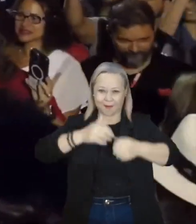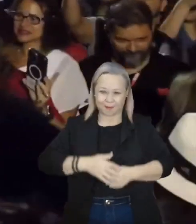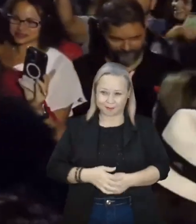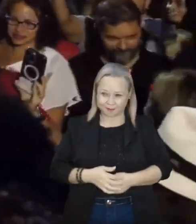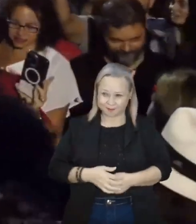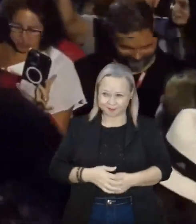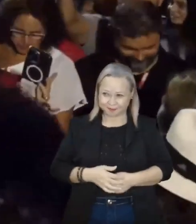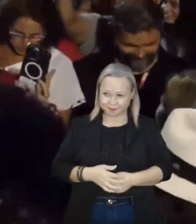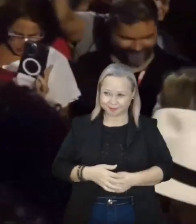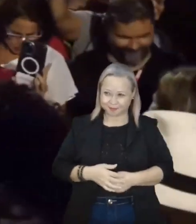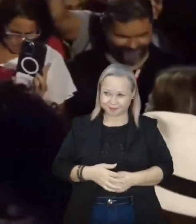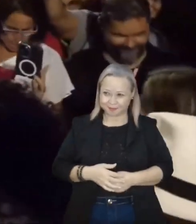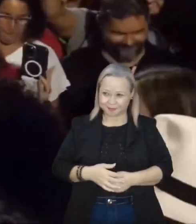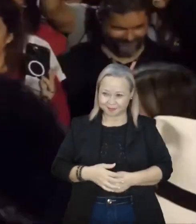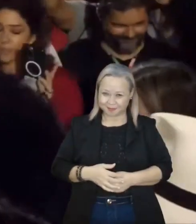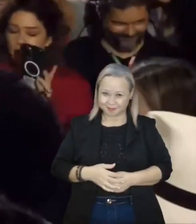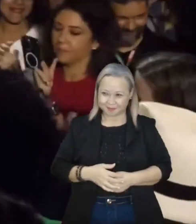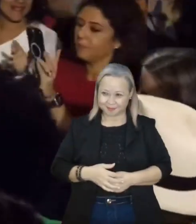Bora?